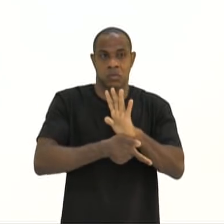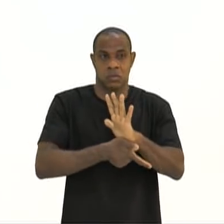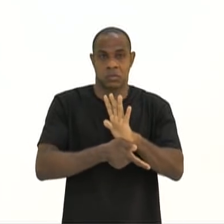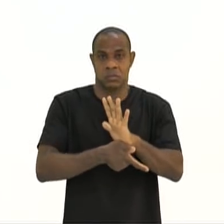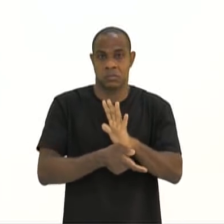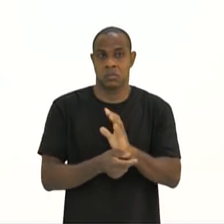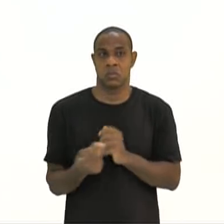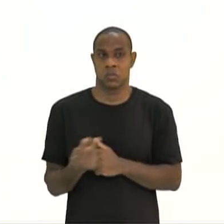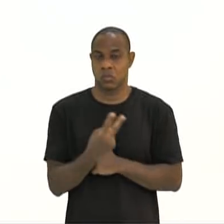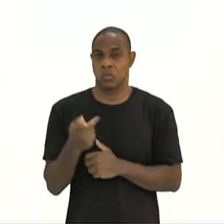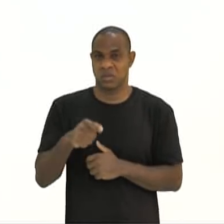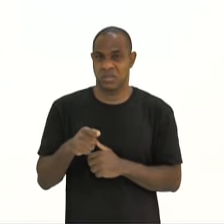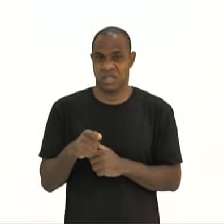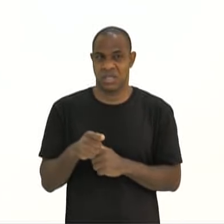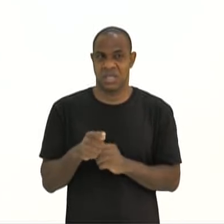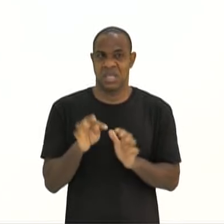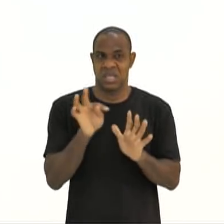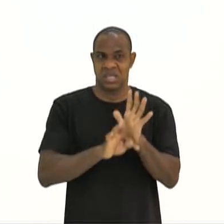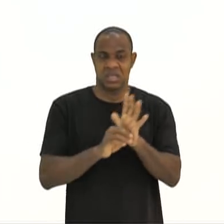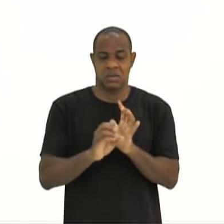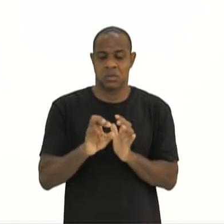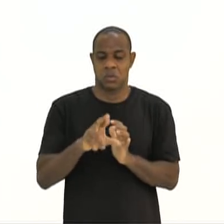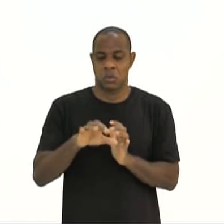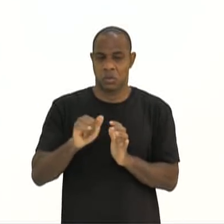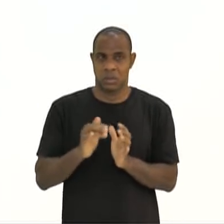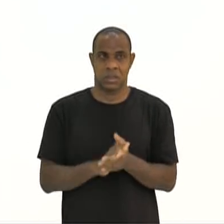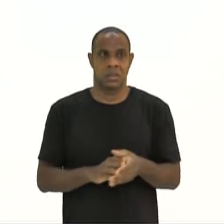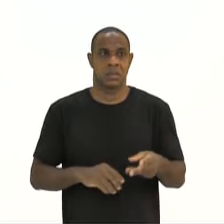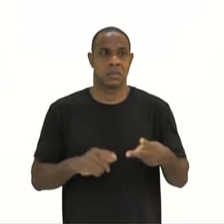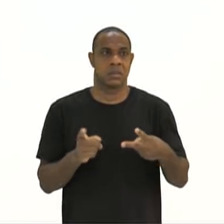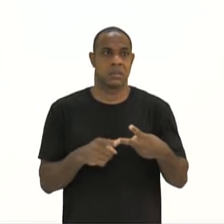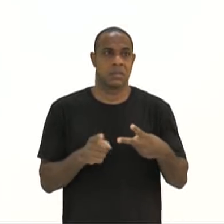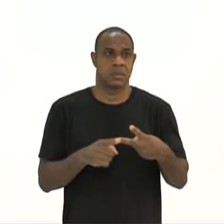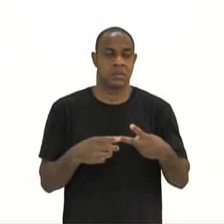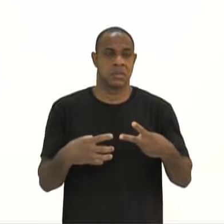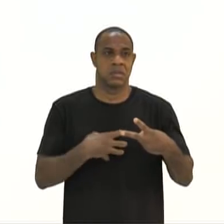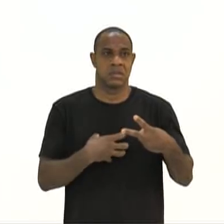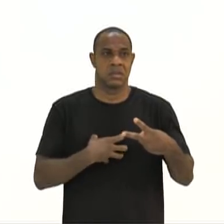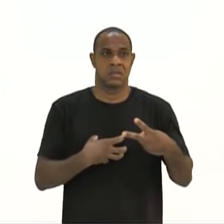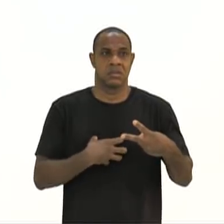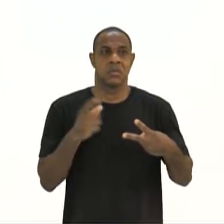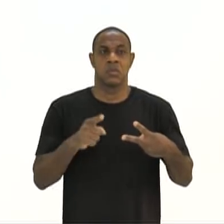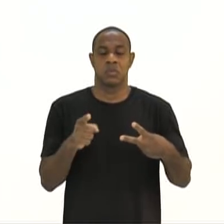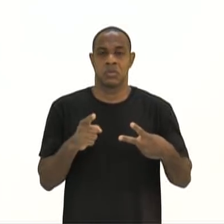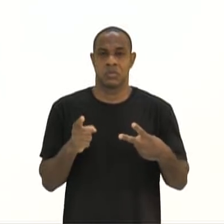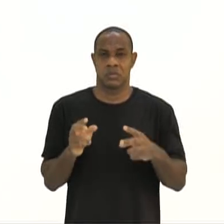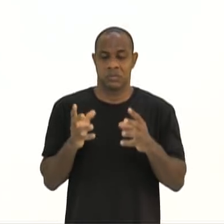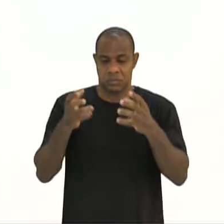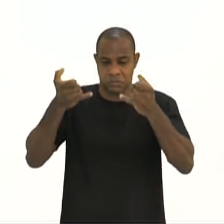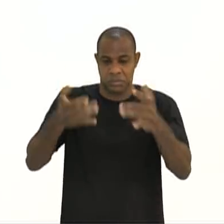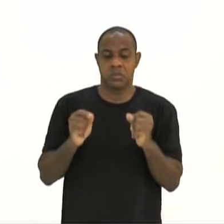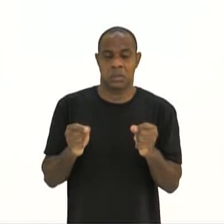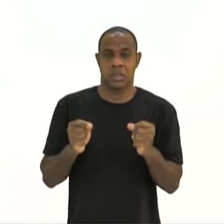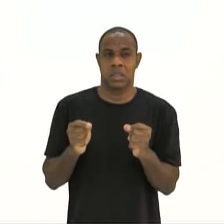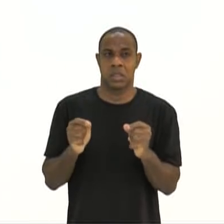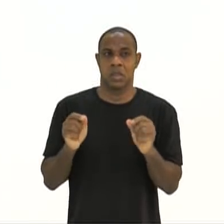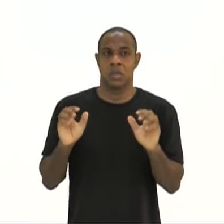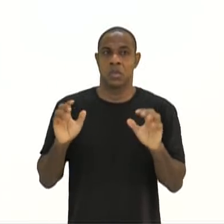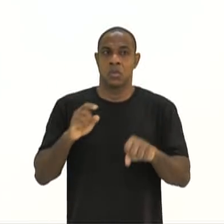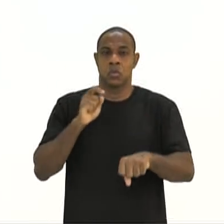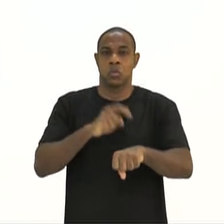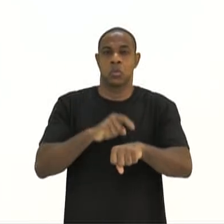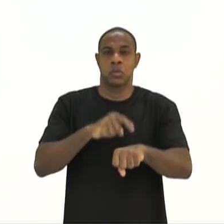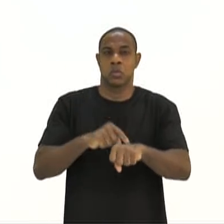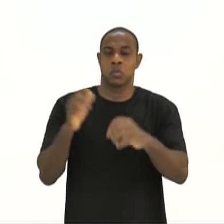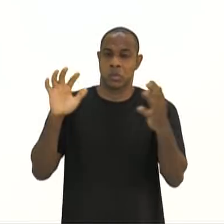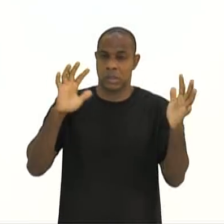crônicas. B, o sentido, porque os dois fazem reflexões sobre o tempo. E agora, pessoal? Qual